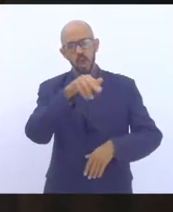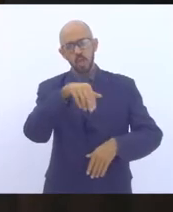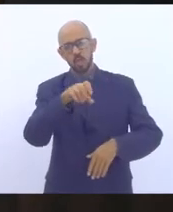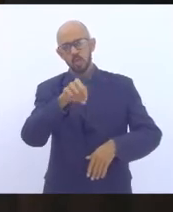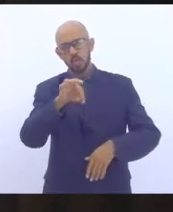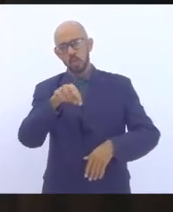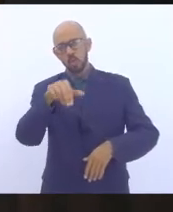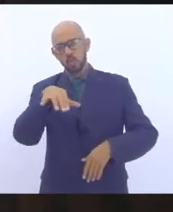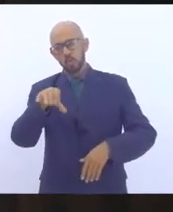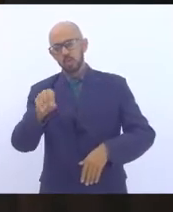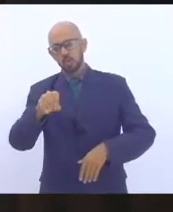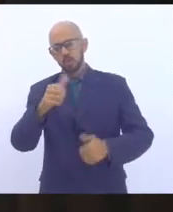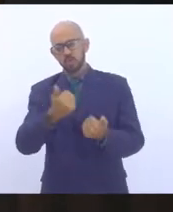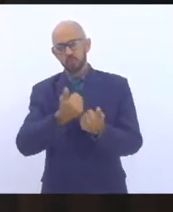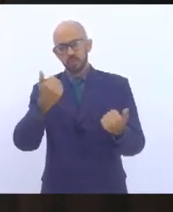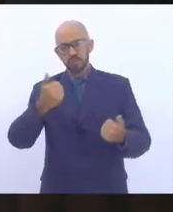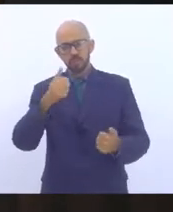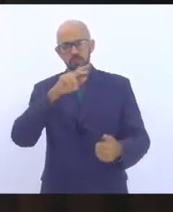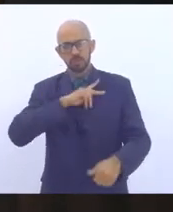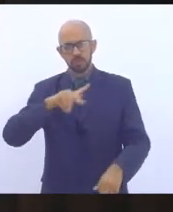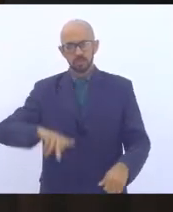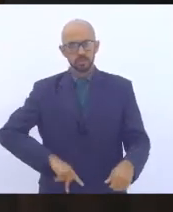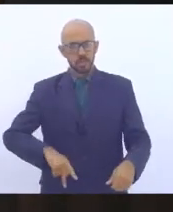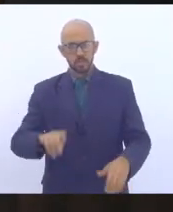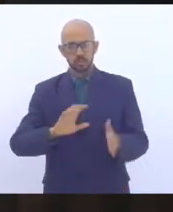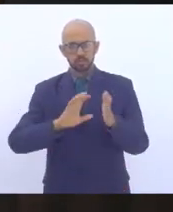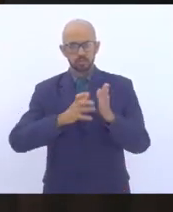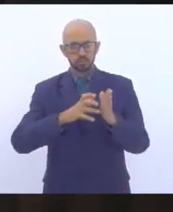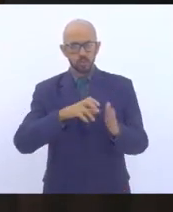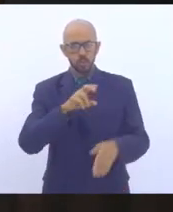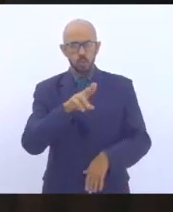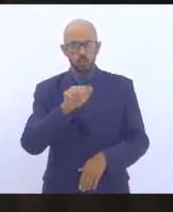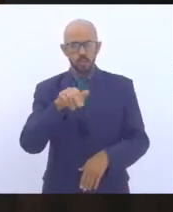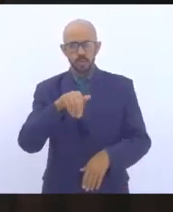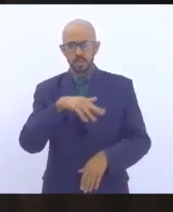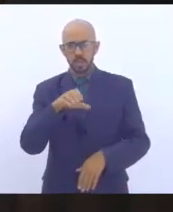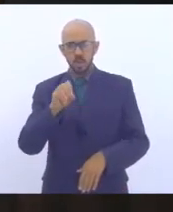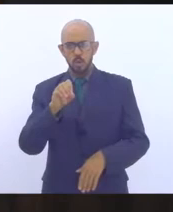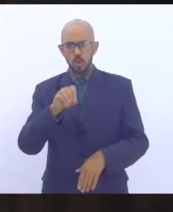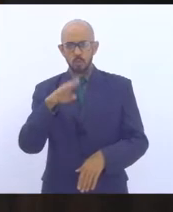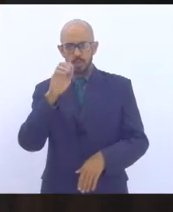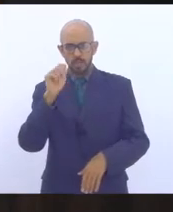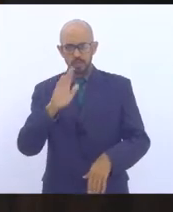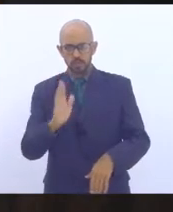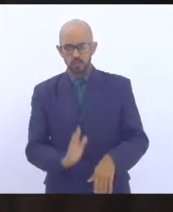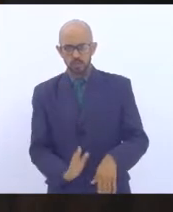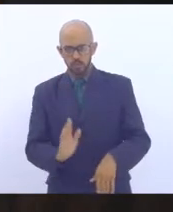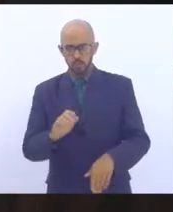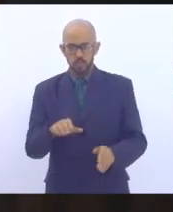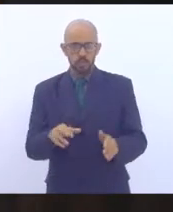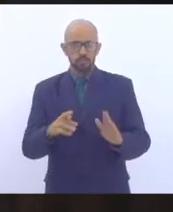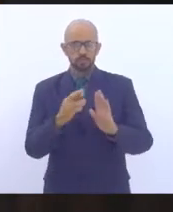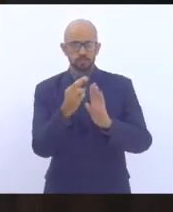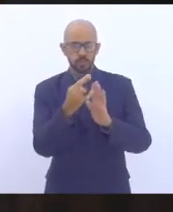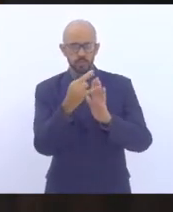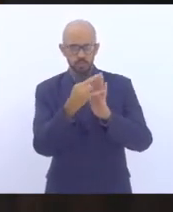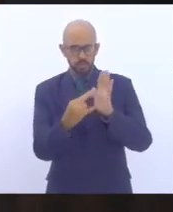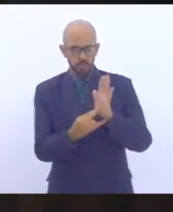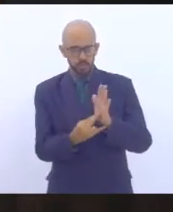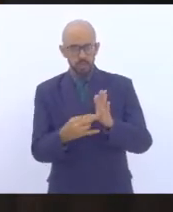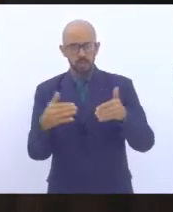de rueda vice-presidente Nacional do partido União Brasil parece da comissão de normas internas e proposições externas favorável